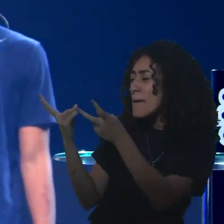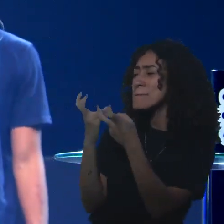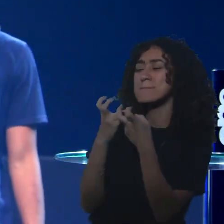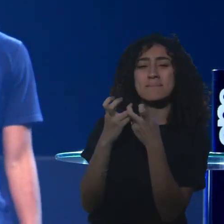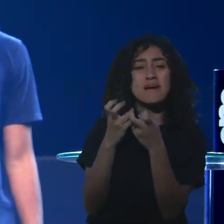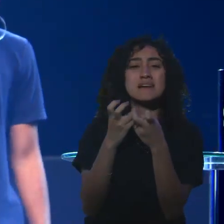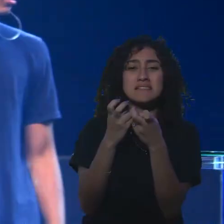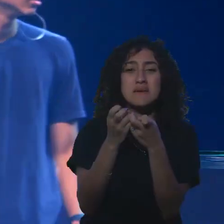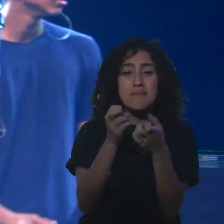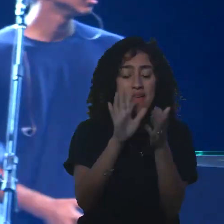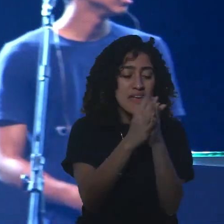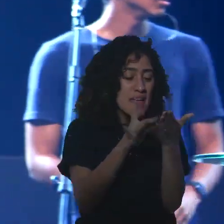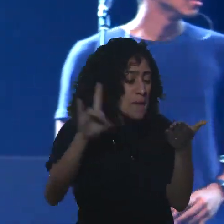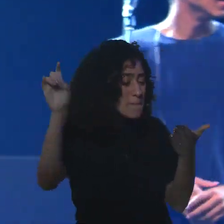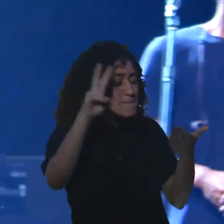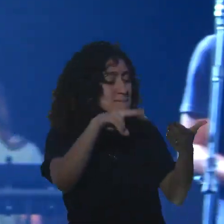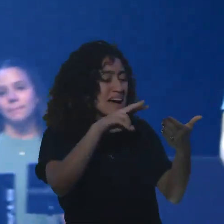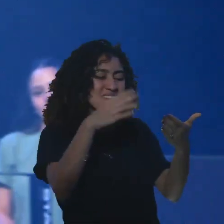palavra